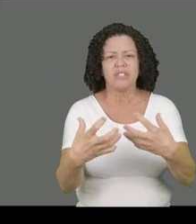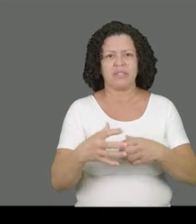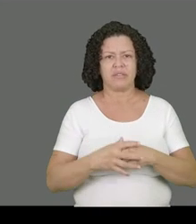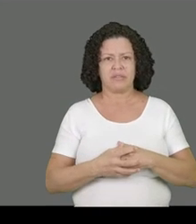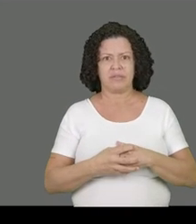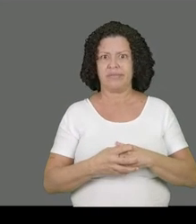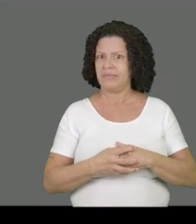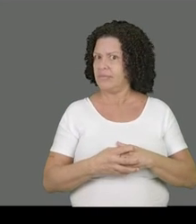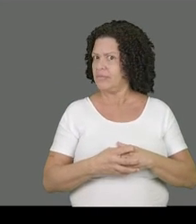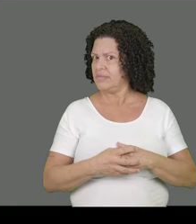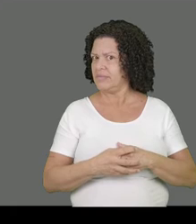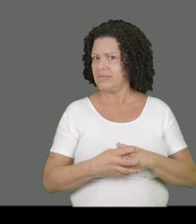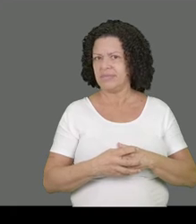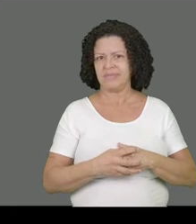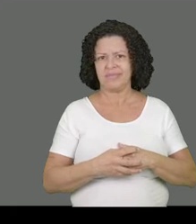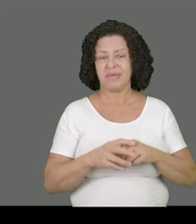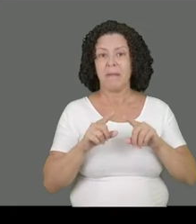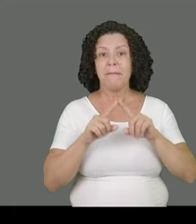ter aquele veículo.